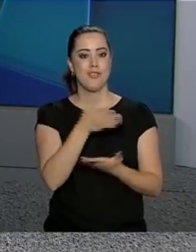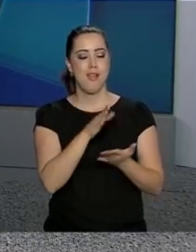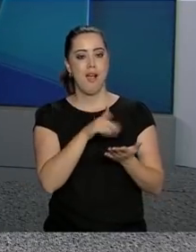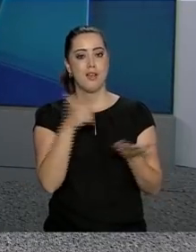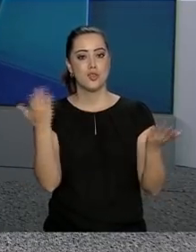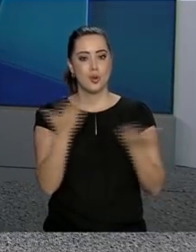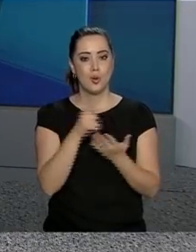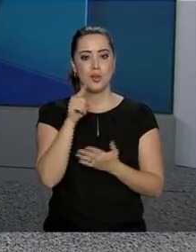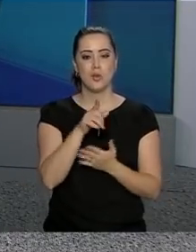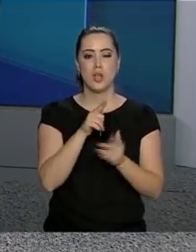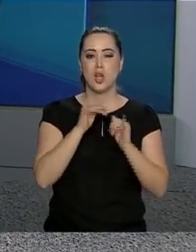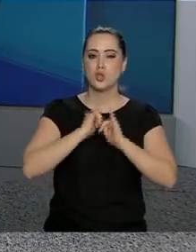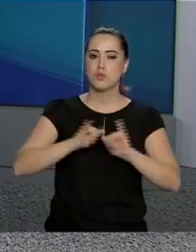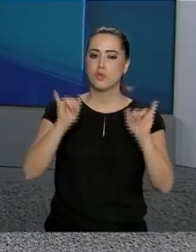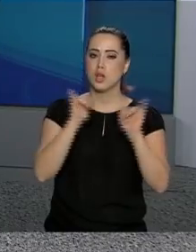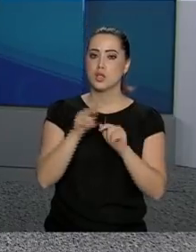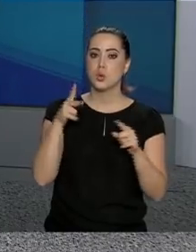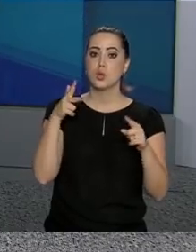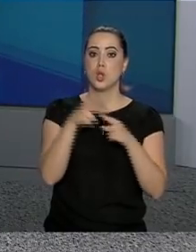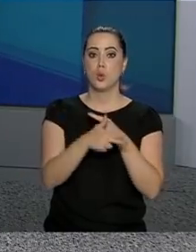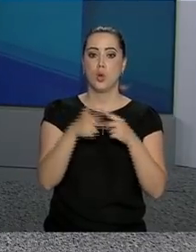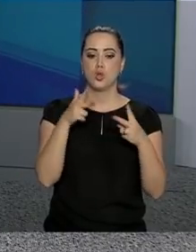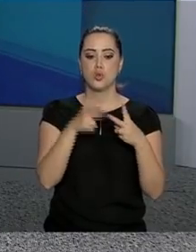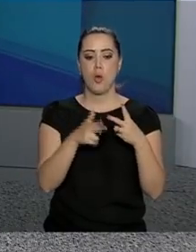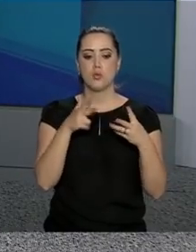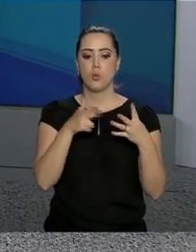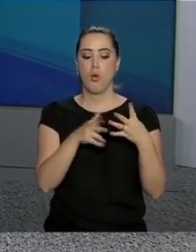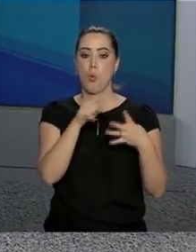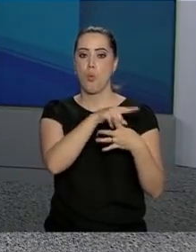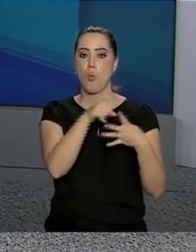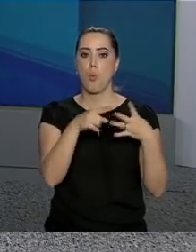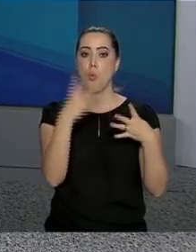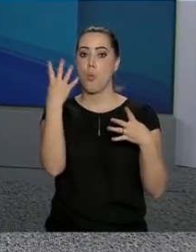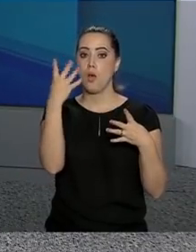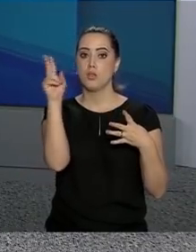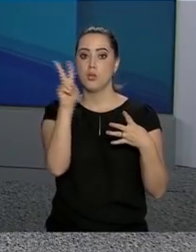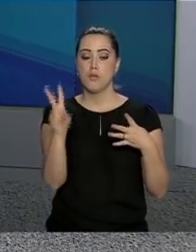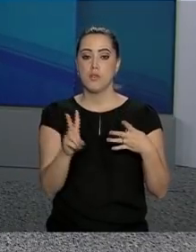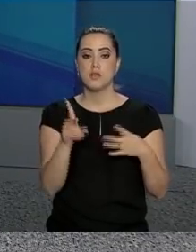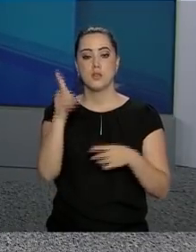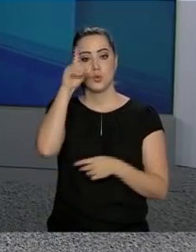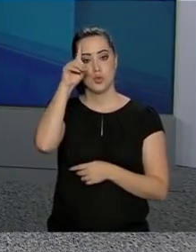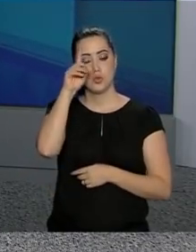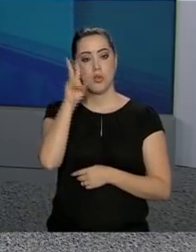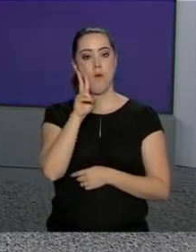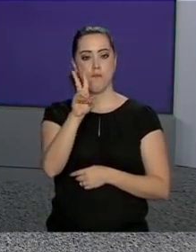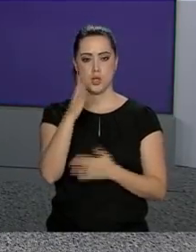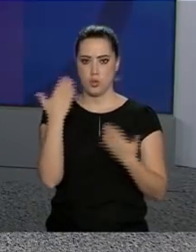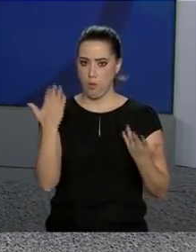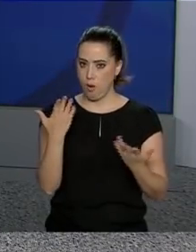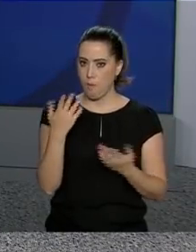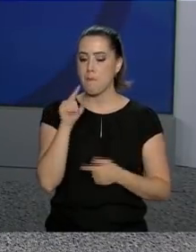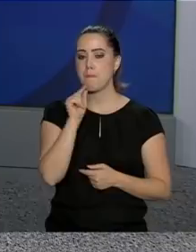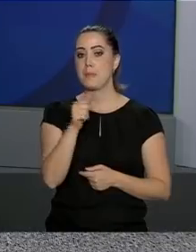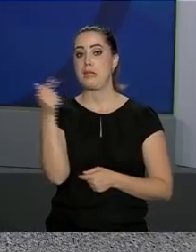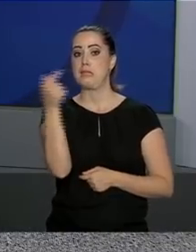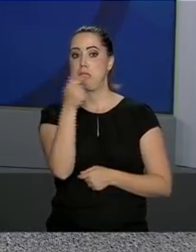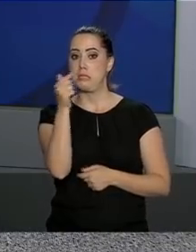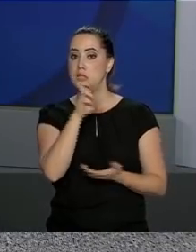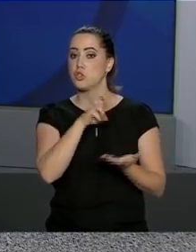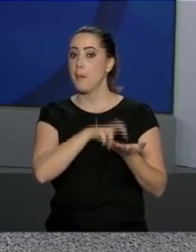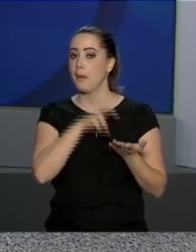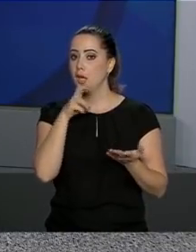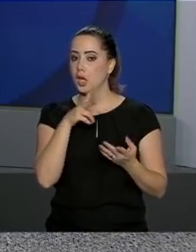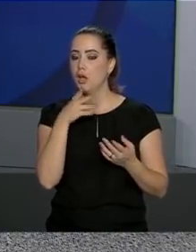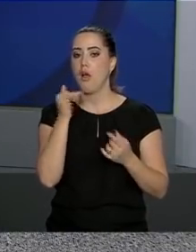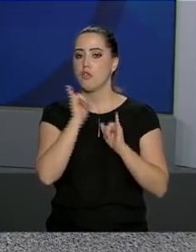é a divulgação da nota de corte em 4 momentos todos os dias. Então, anote aí e fique atento. 7